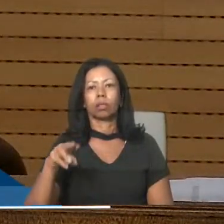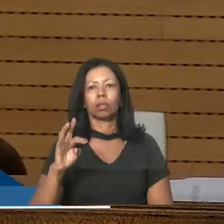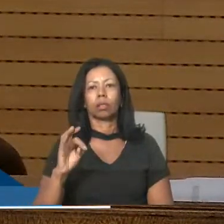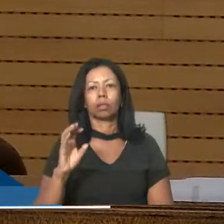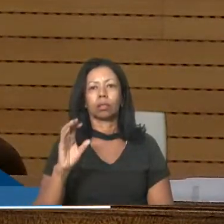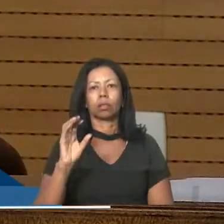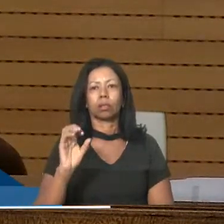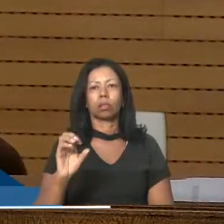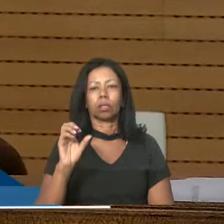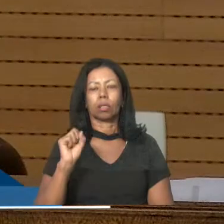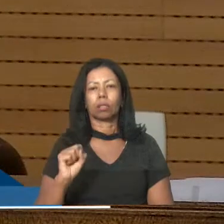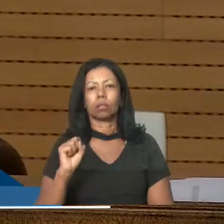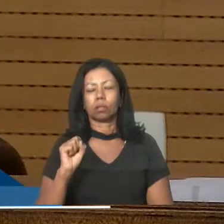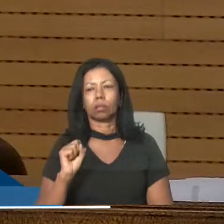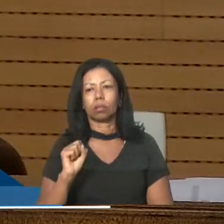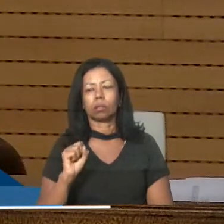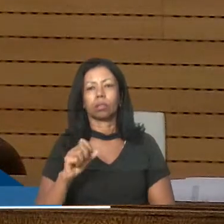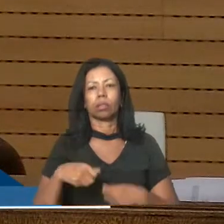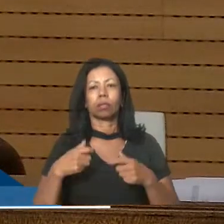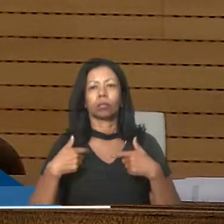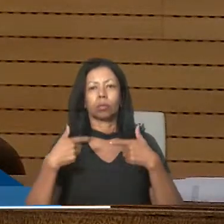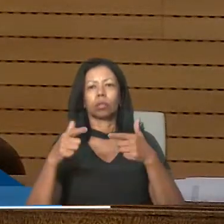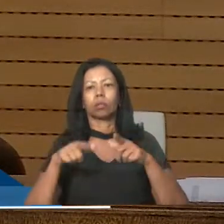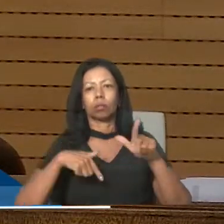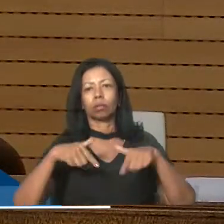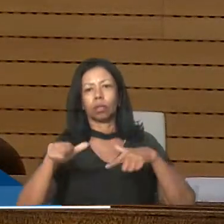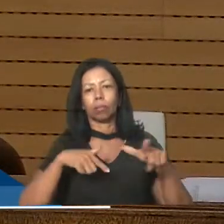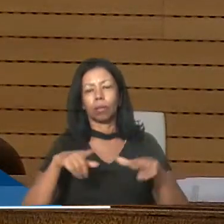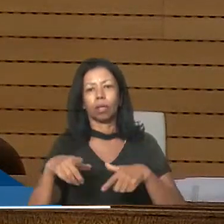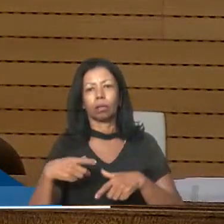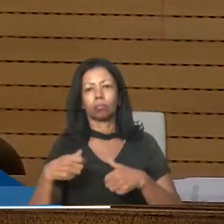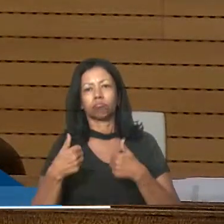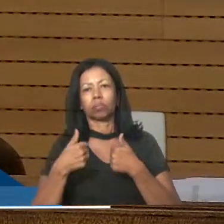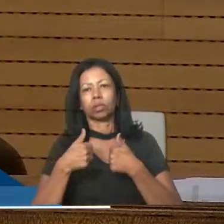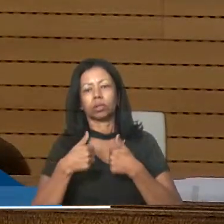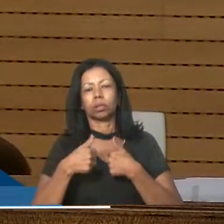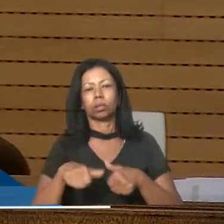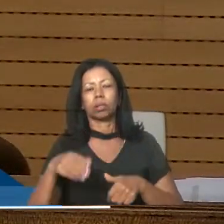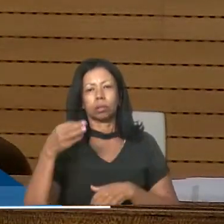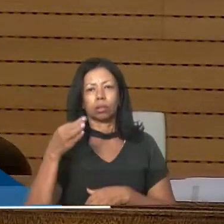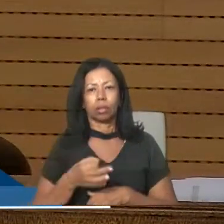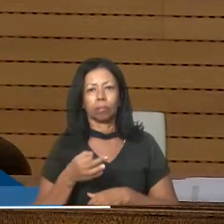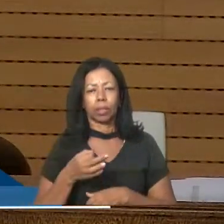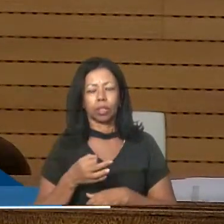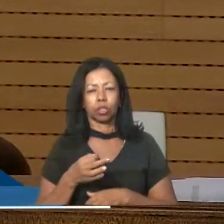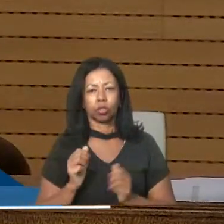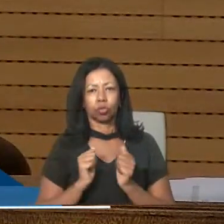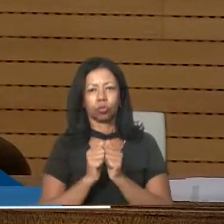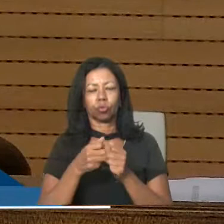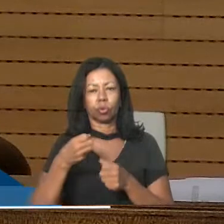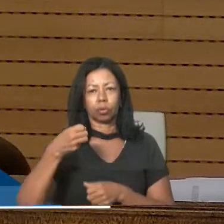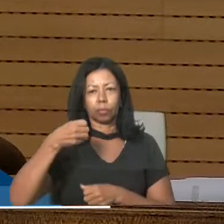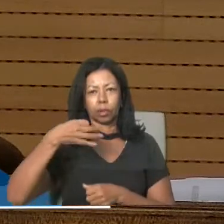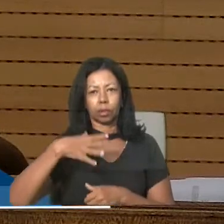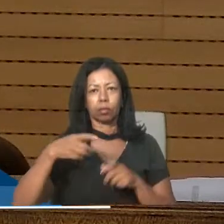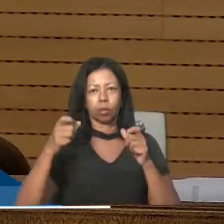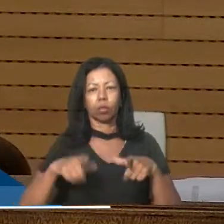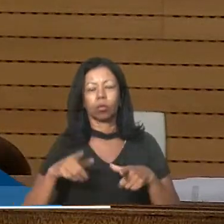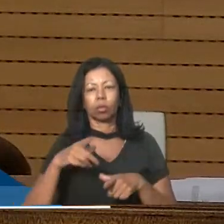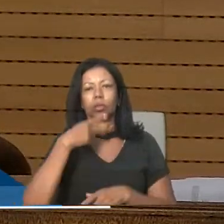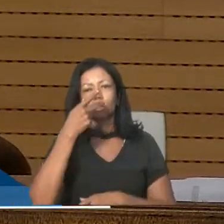outras providências. A propositura se encontra devidamente acompanhada de justificativa, onde se